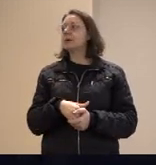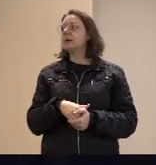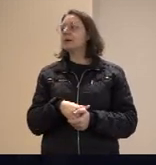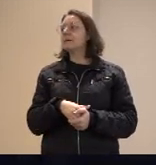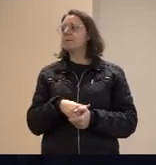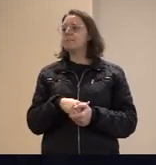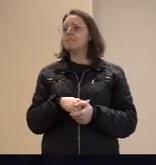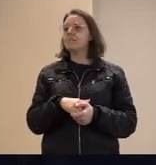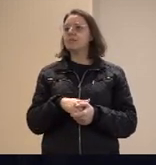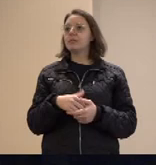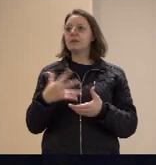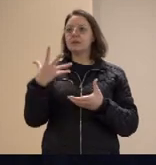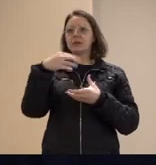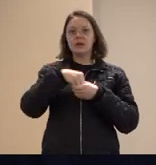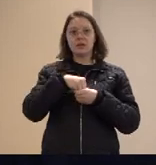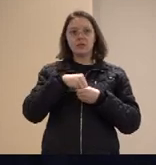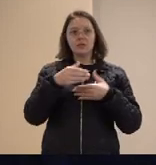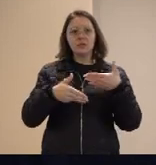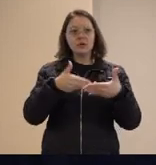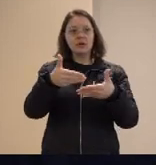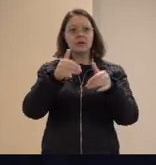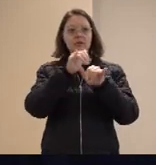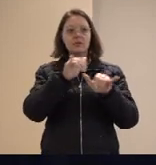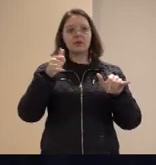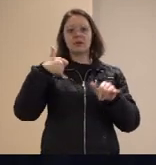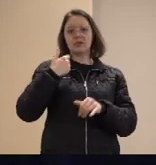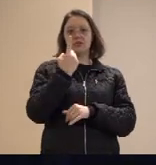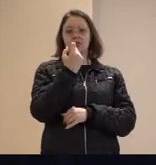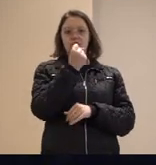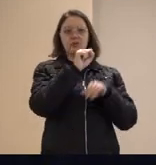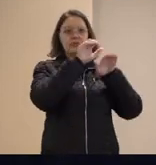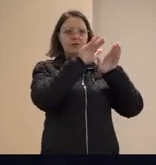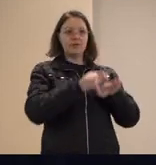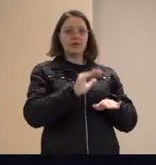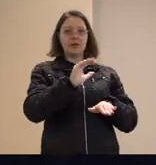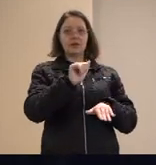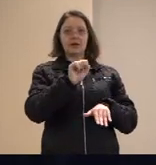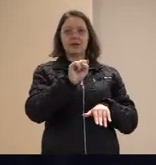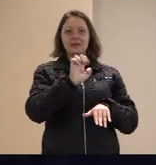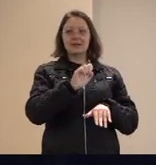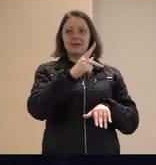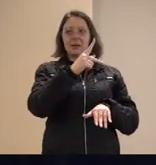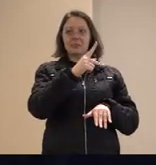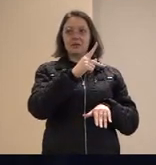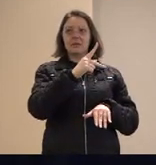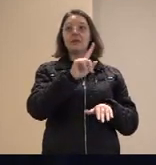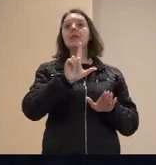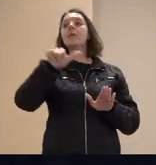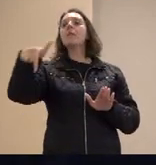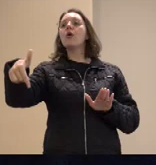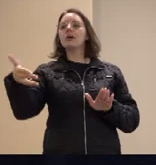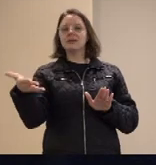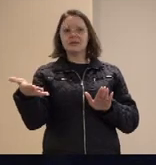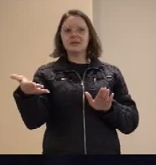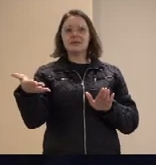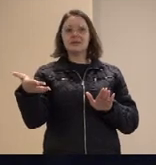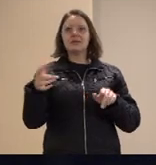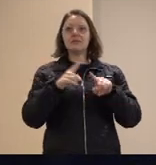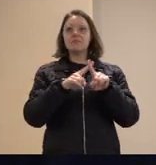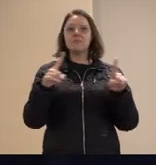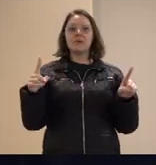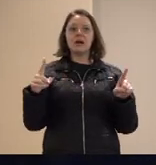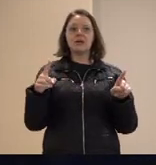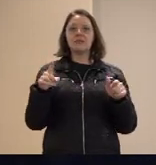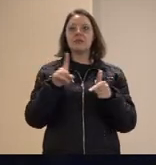do processo, foi dito que ele vai ficar até os 18 dentro do CASEP. Mas, é como eu falei, ele não vai mais ser um problema